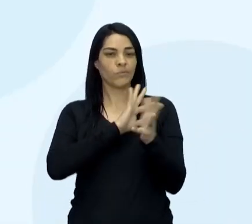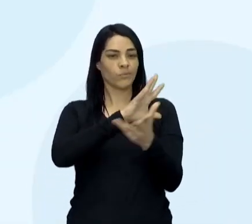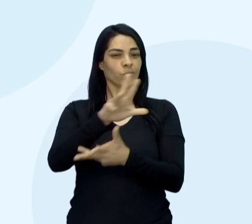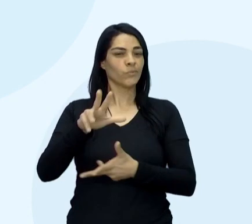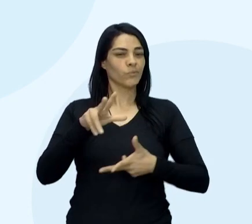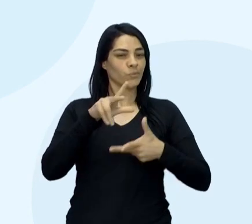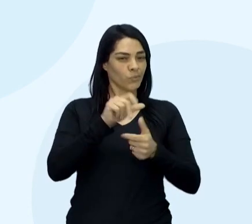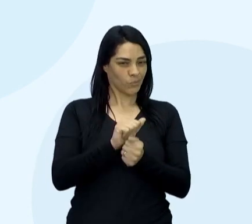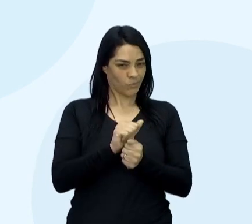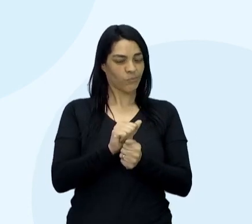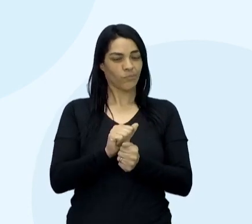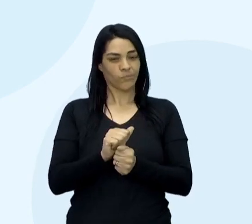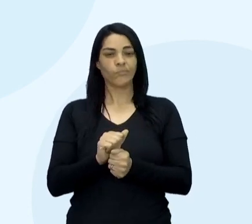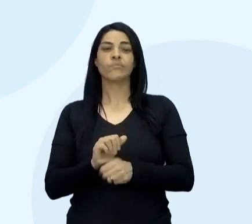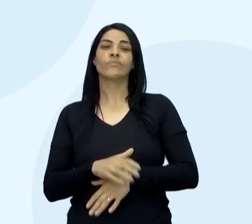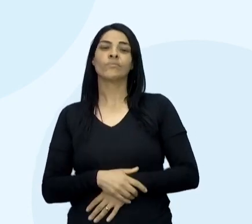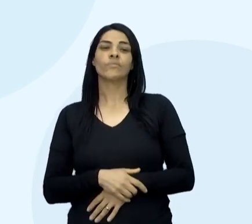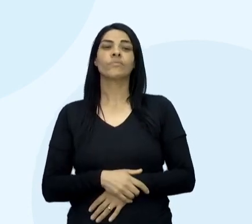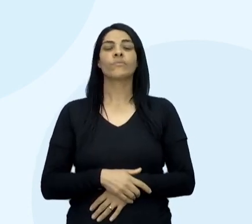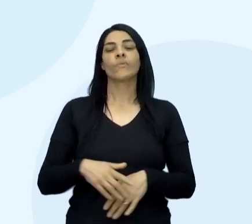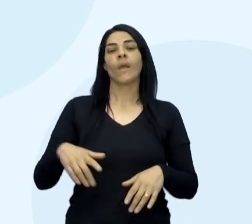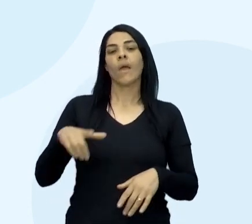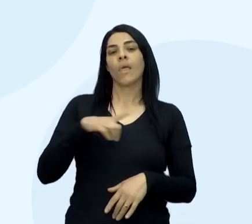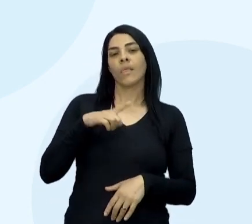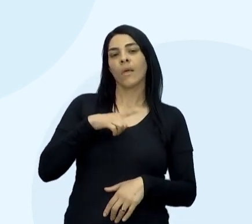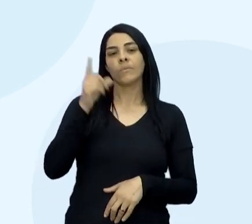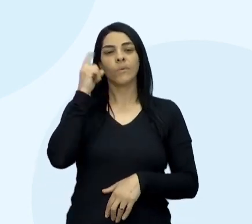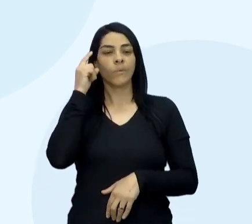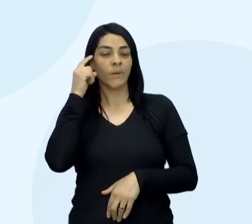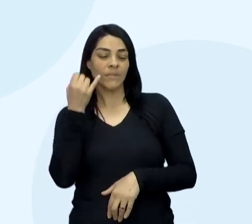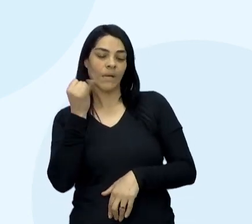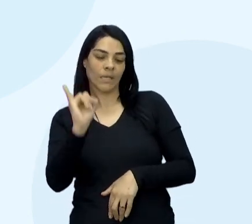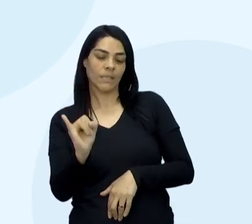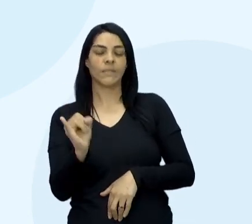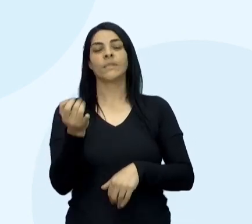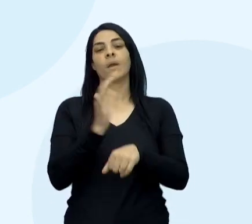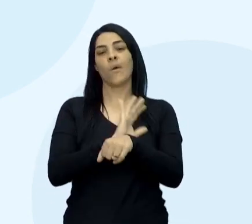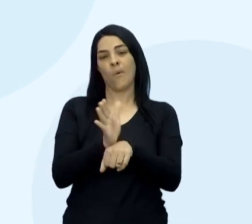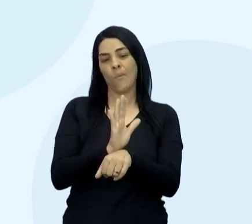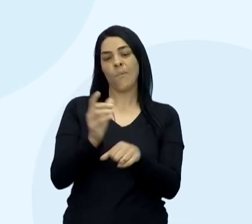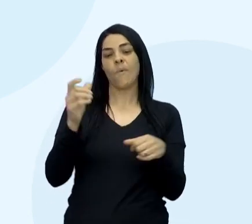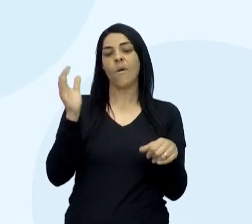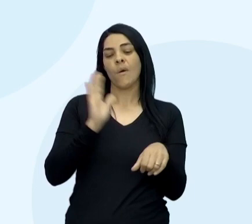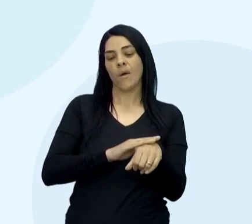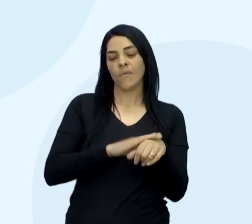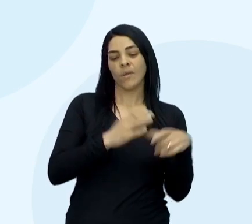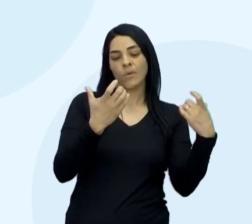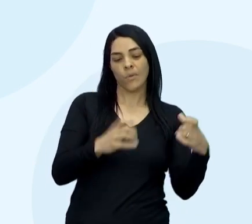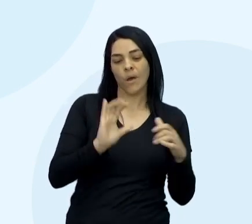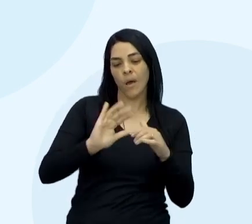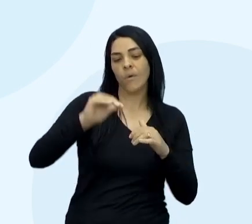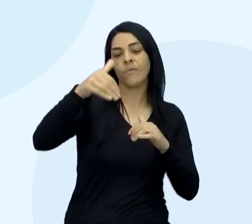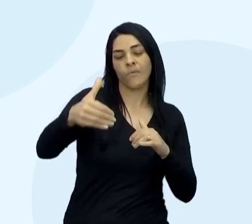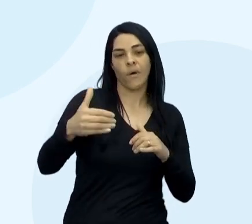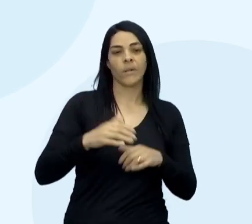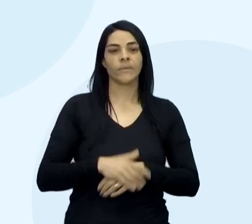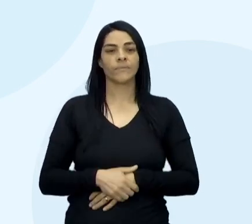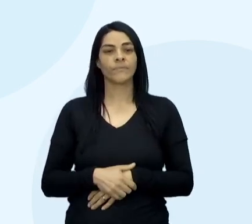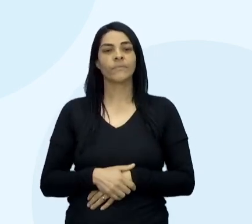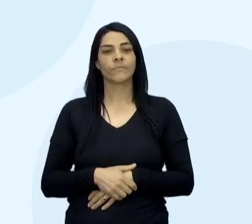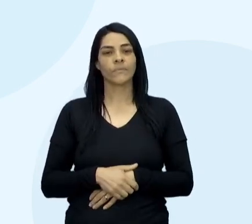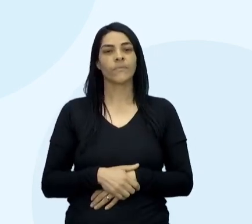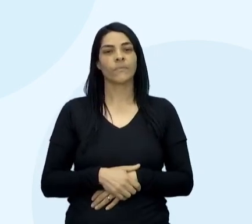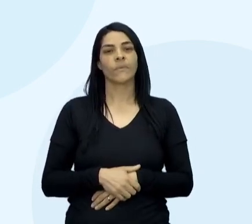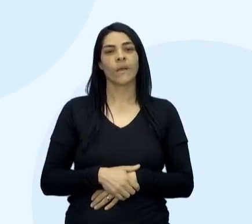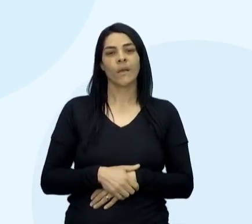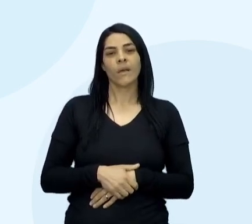são feitos no mundo inteiro e temos que pensar se o filme é feito no local ou sobre o local, tá bom? Demos o exemplo da África,